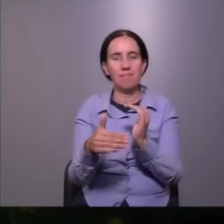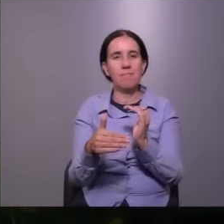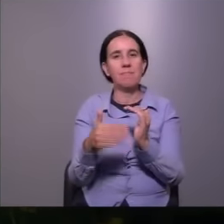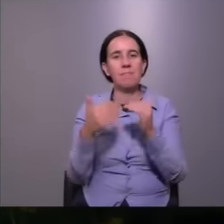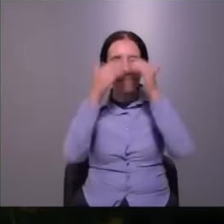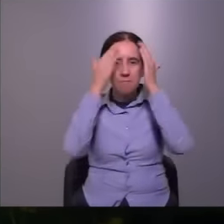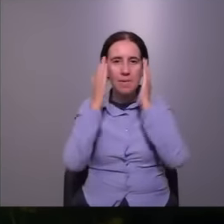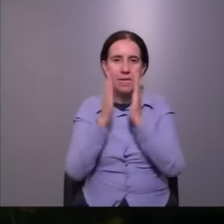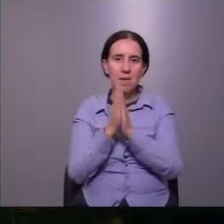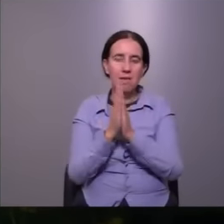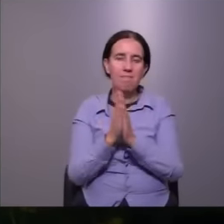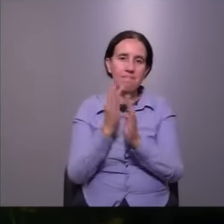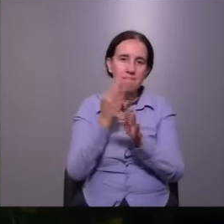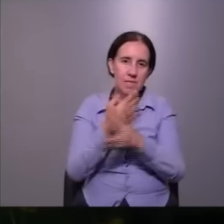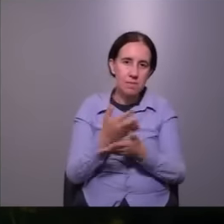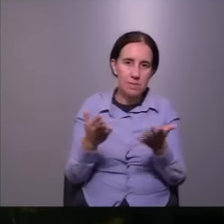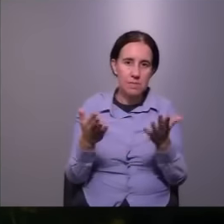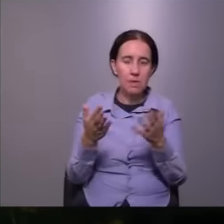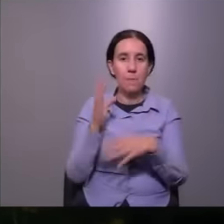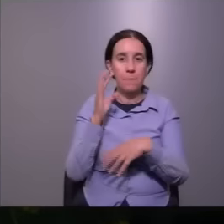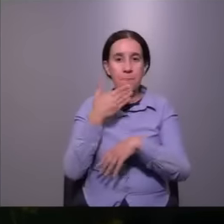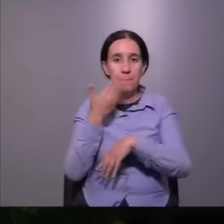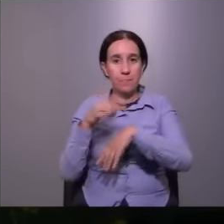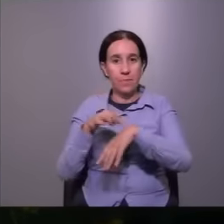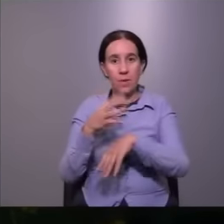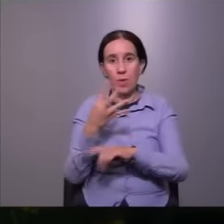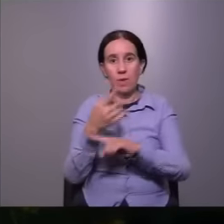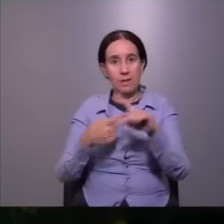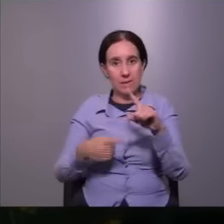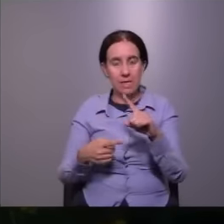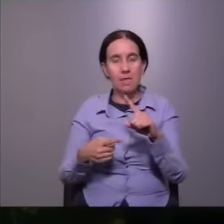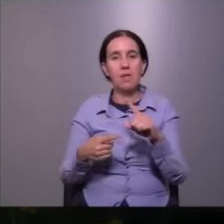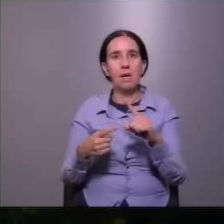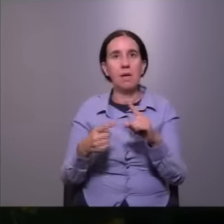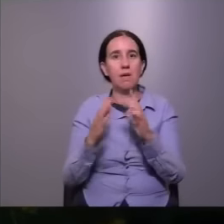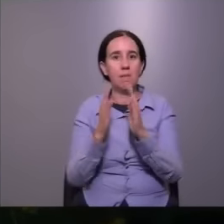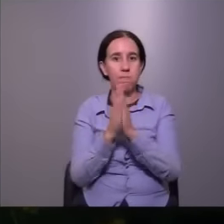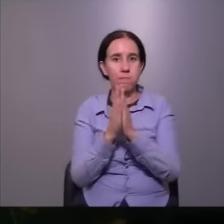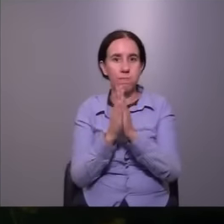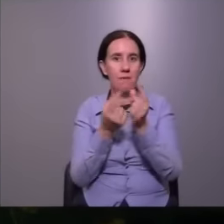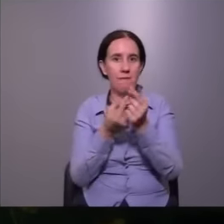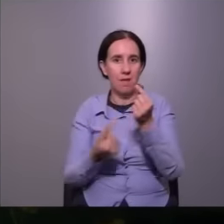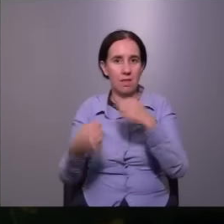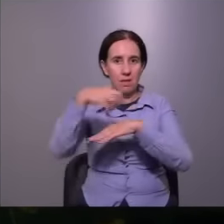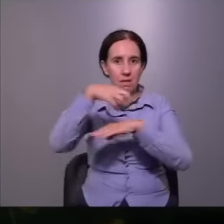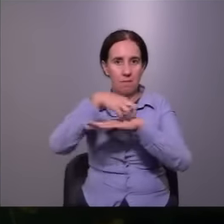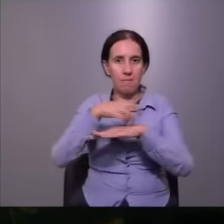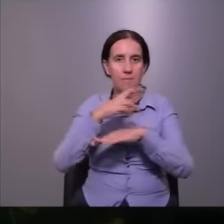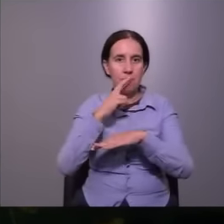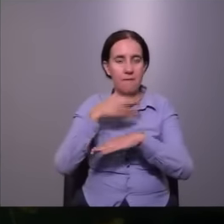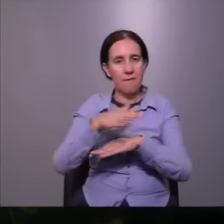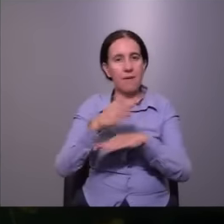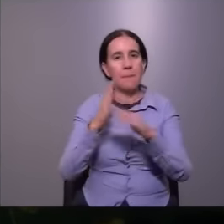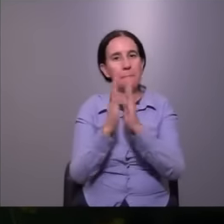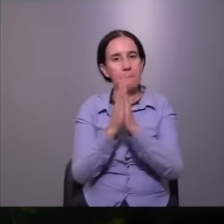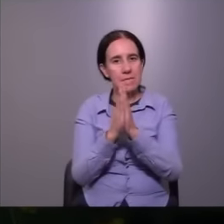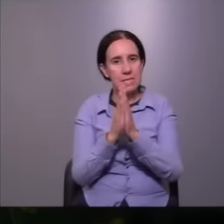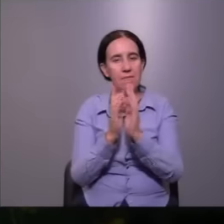às 15h30, na Capelinha das Aparições, haverá a Celebração Mariana. Às